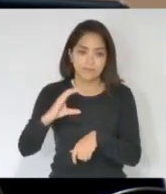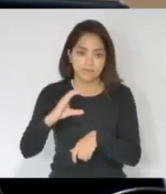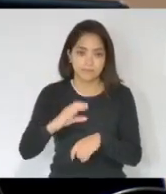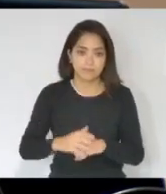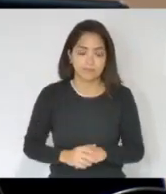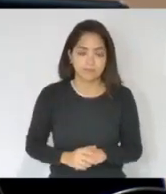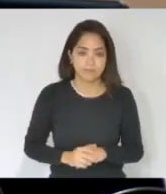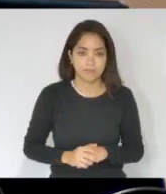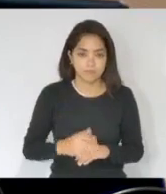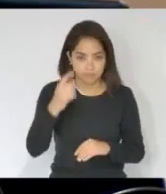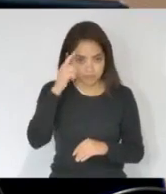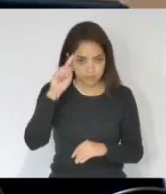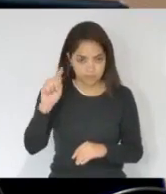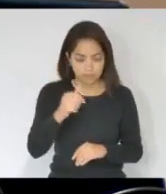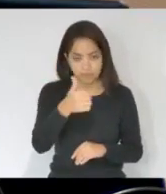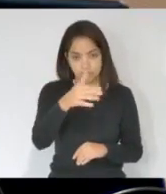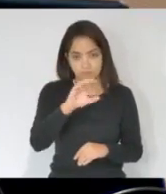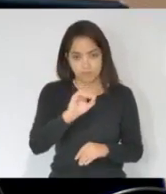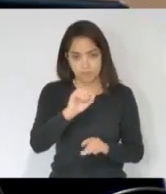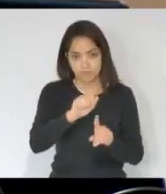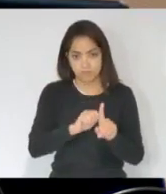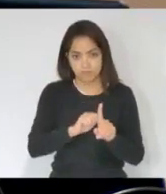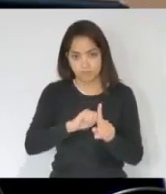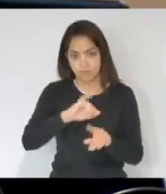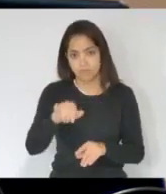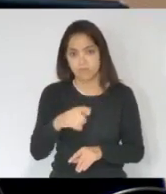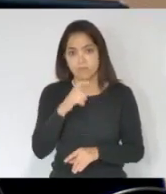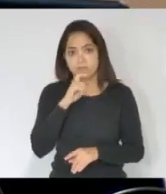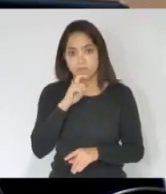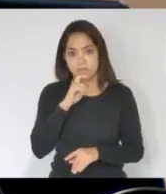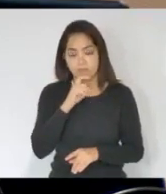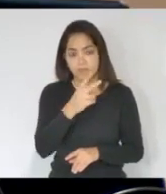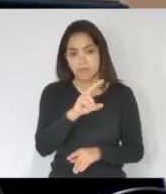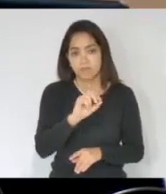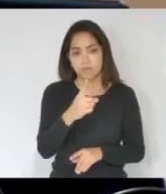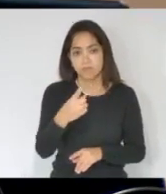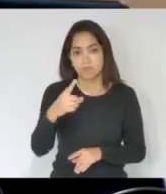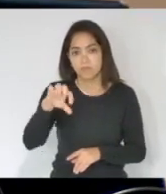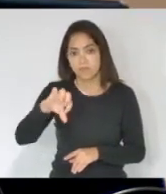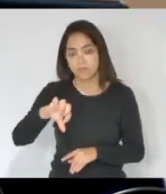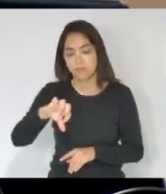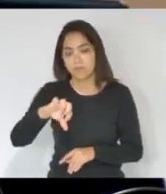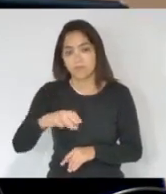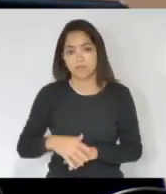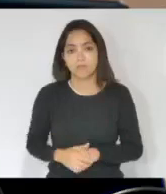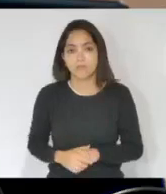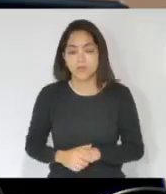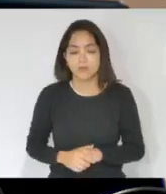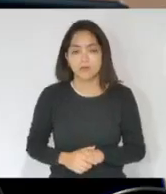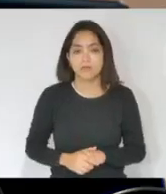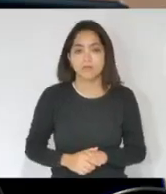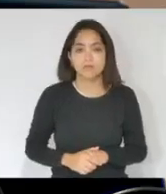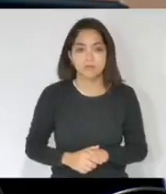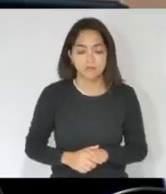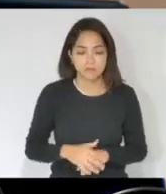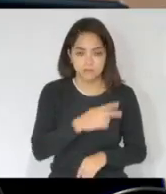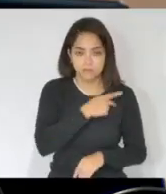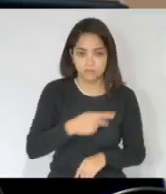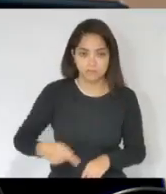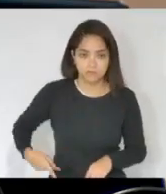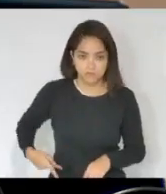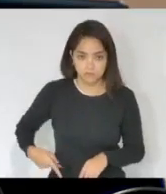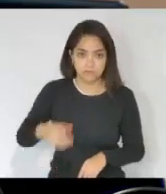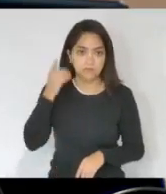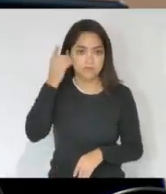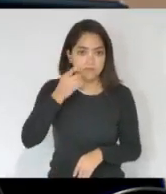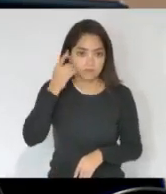Santa Catarina, realizada em 10 de julho de 2019, sob a presidência do